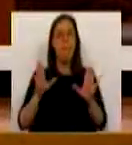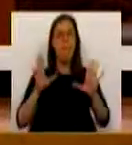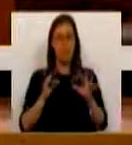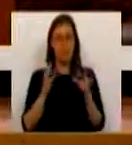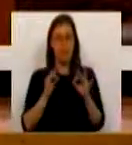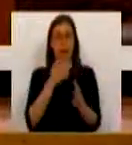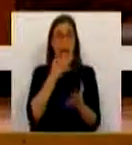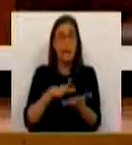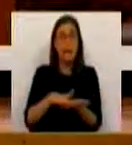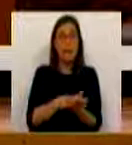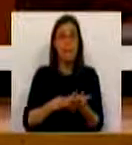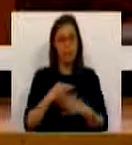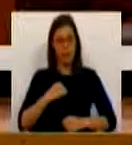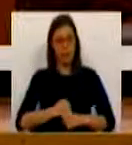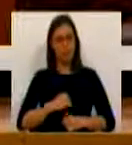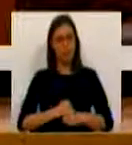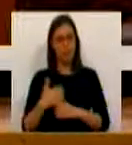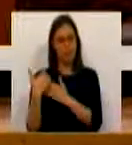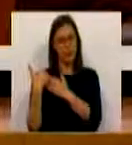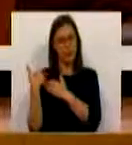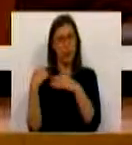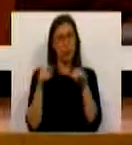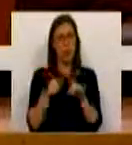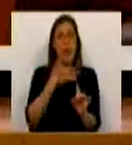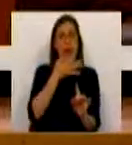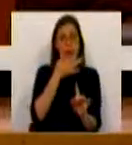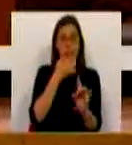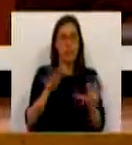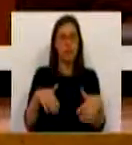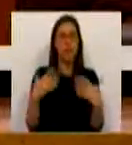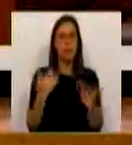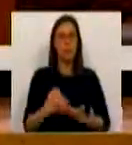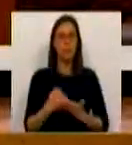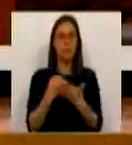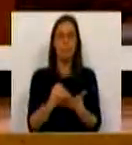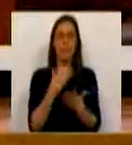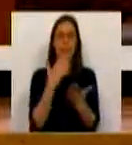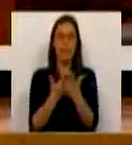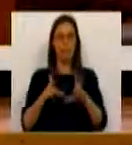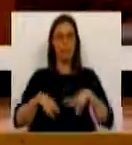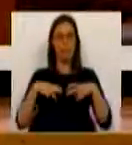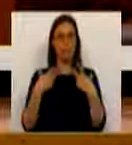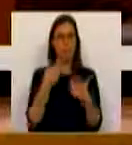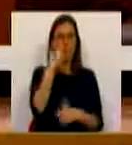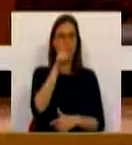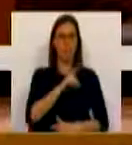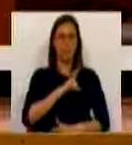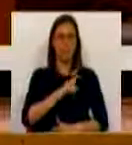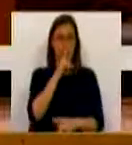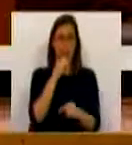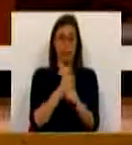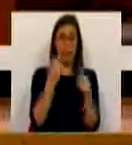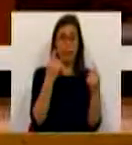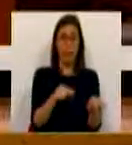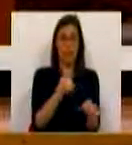sim basear-se em tarefas e responsabilidades que possam contribuir para o enriquecimento pessoal de quem